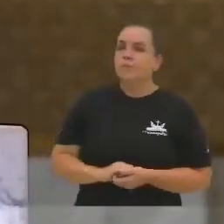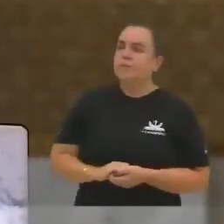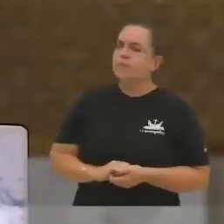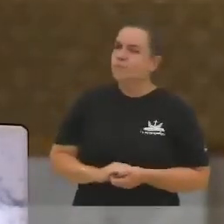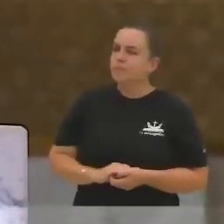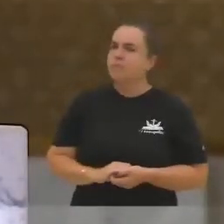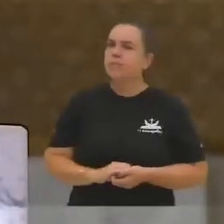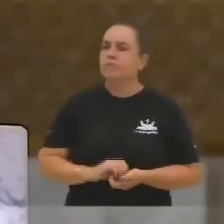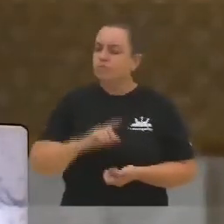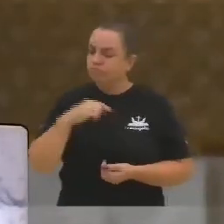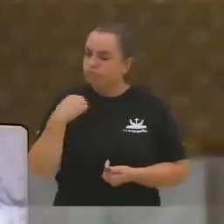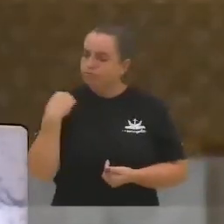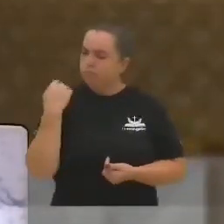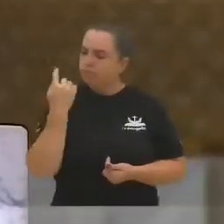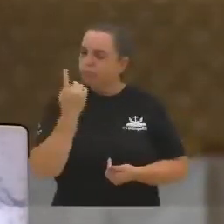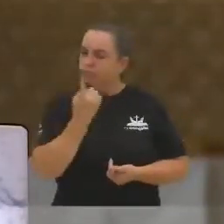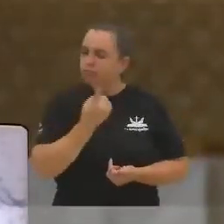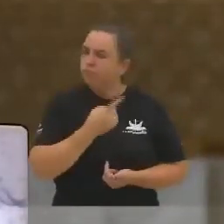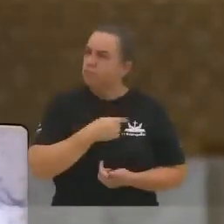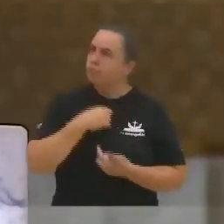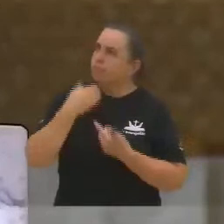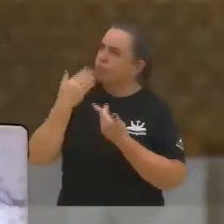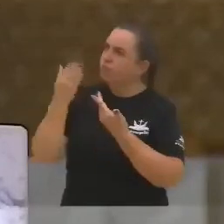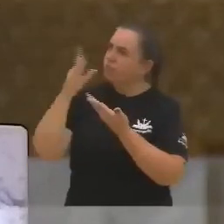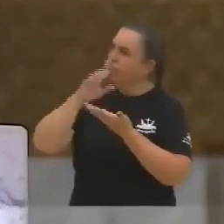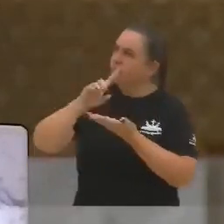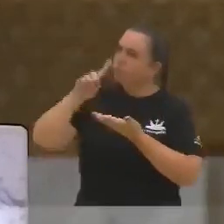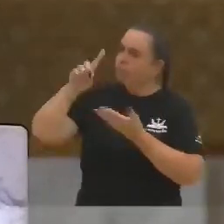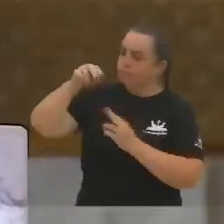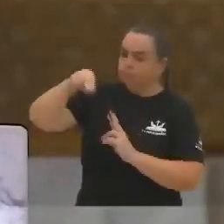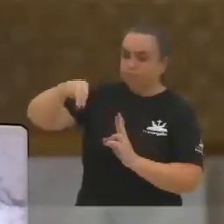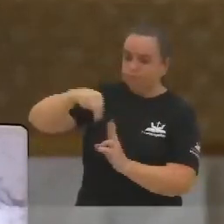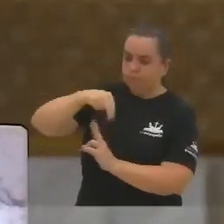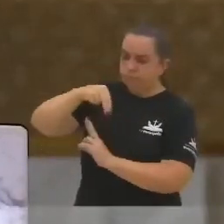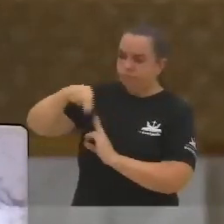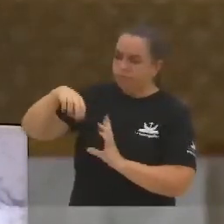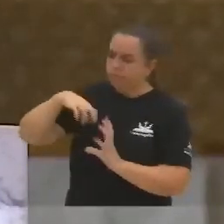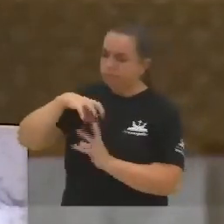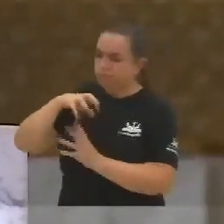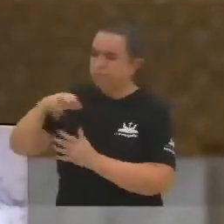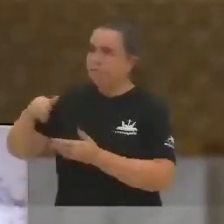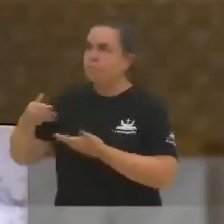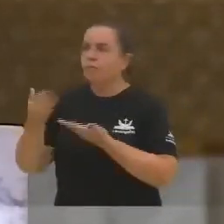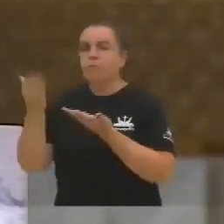Voltai-vos para nós, Deus do universo,